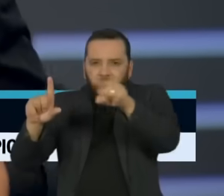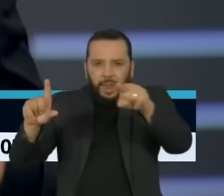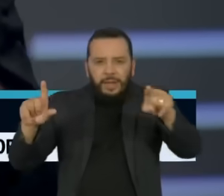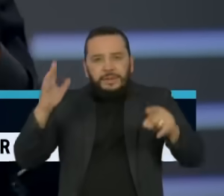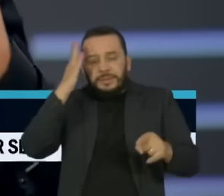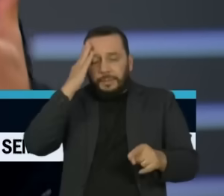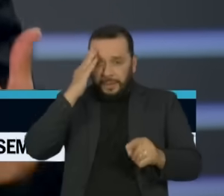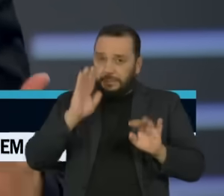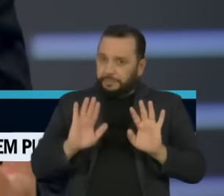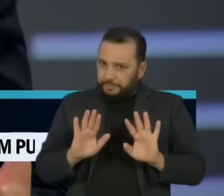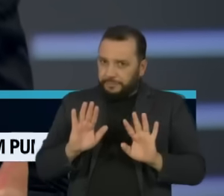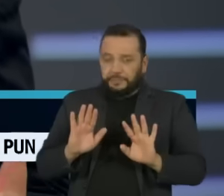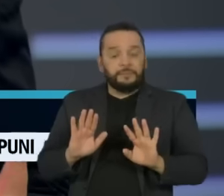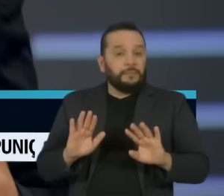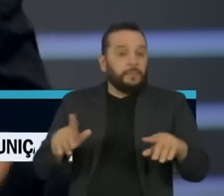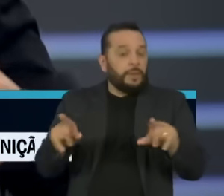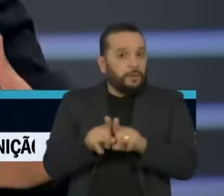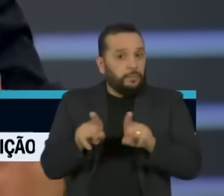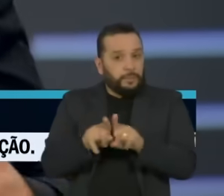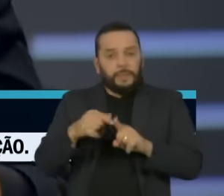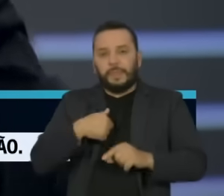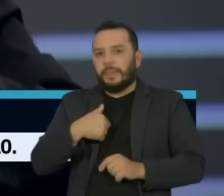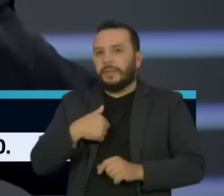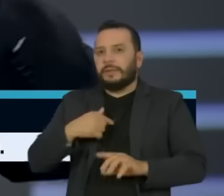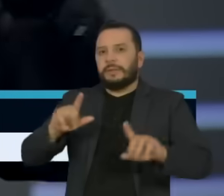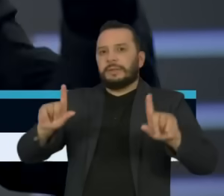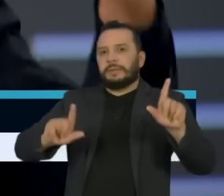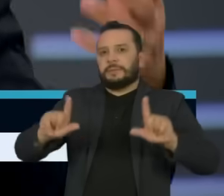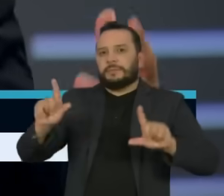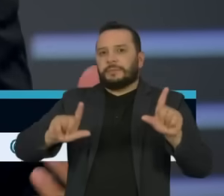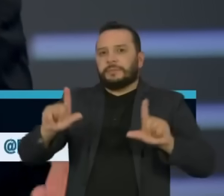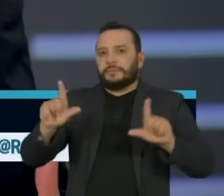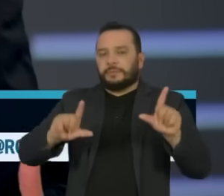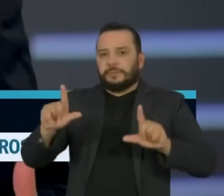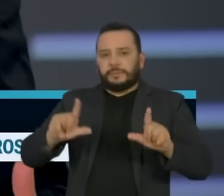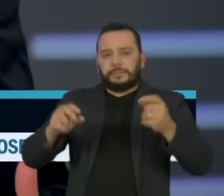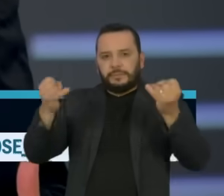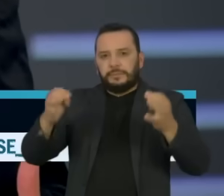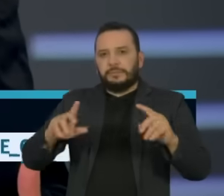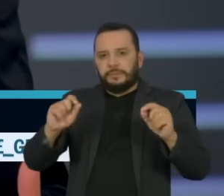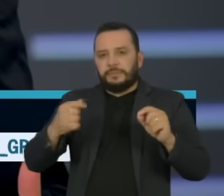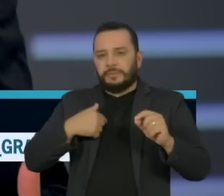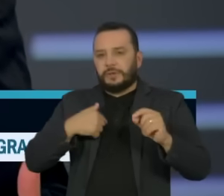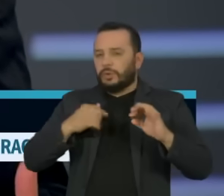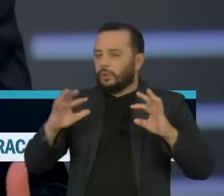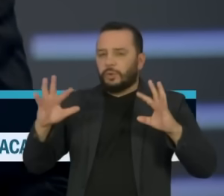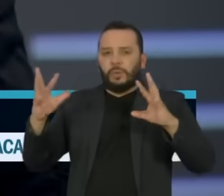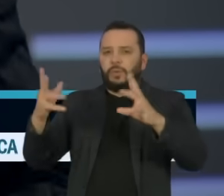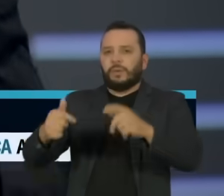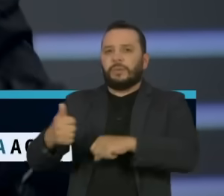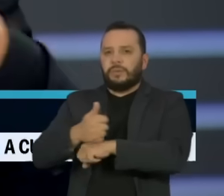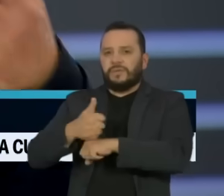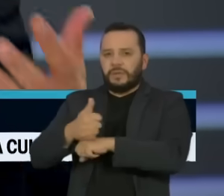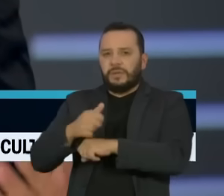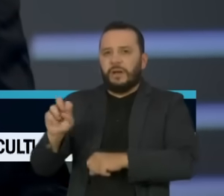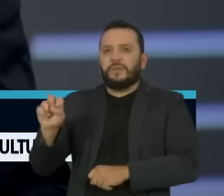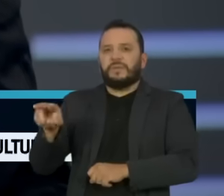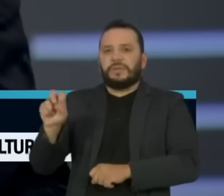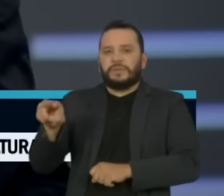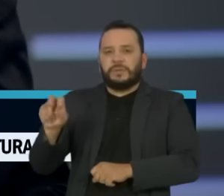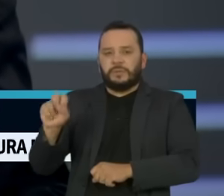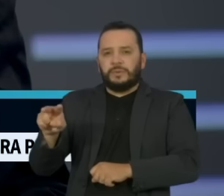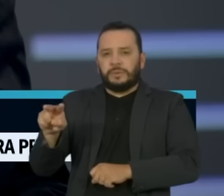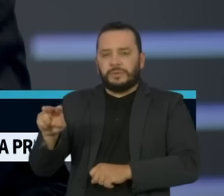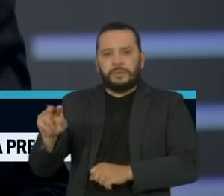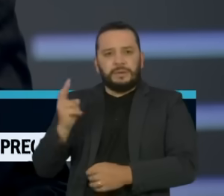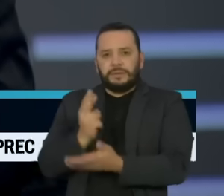inclusive a demanda da mídia para que todo tipo de profissional da área de epidemiologia e infectologia dê respostas